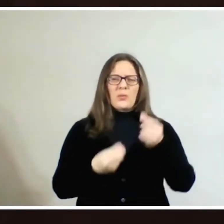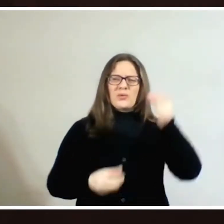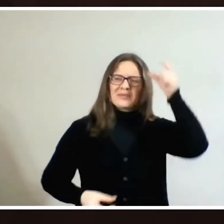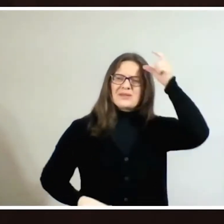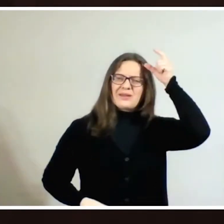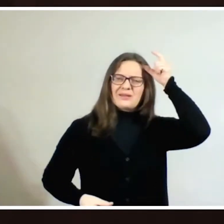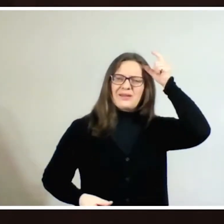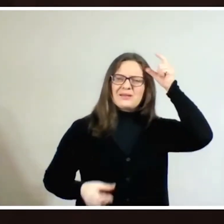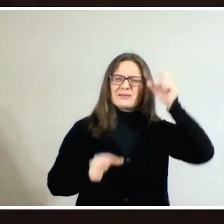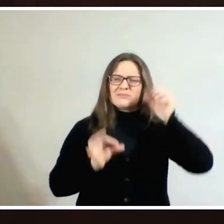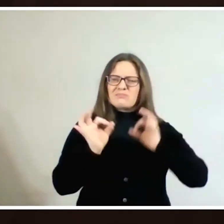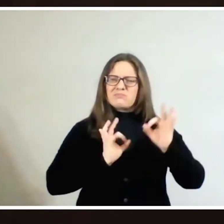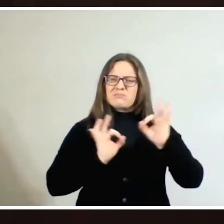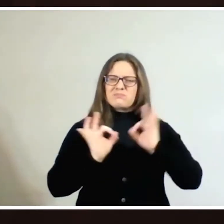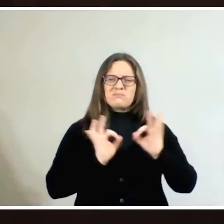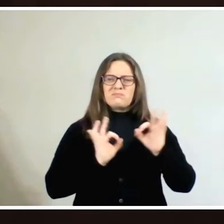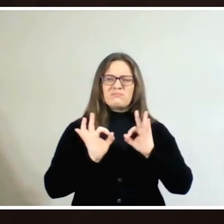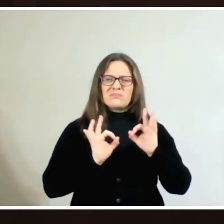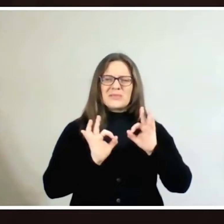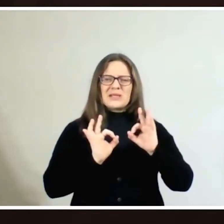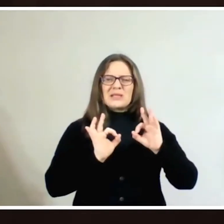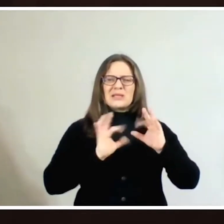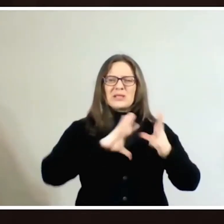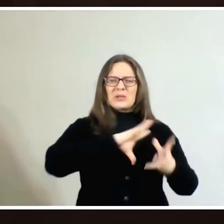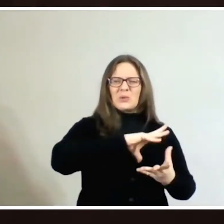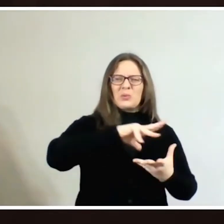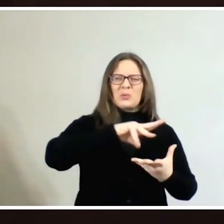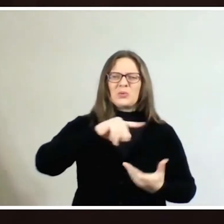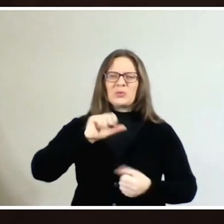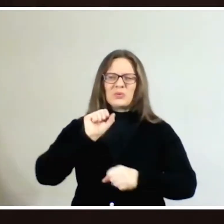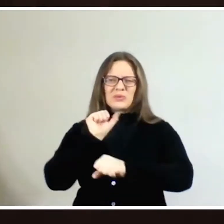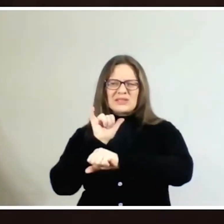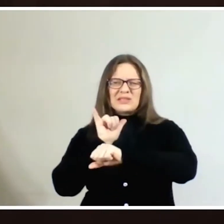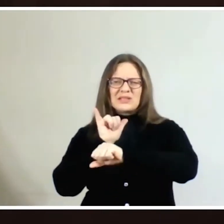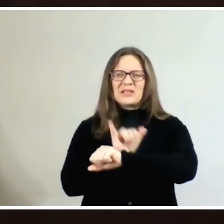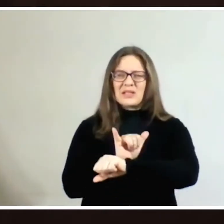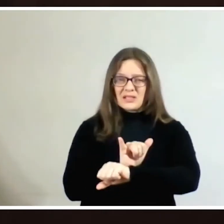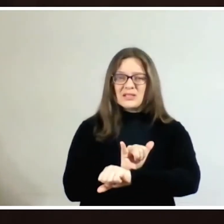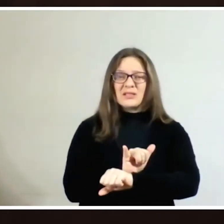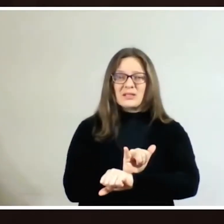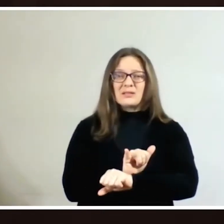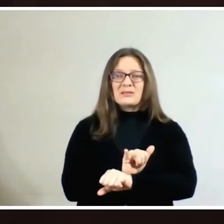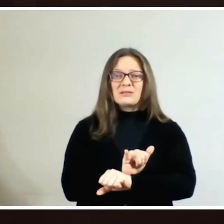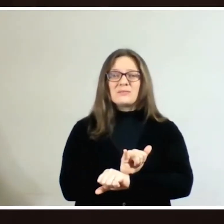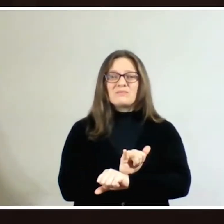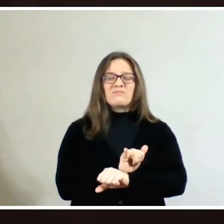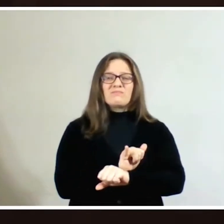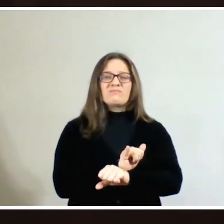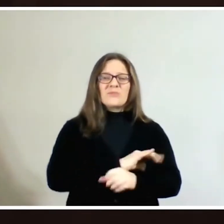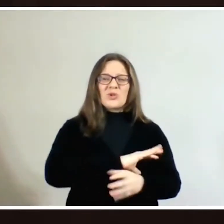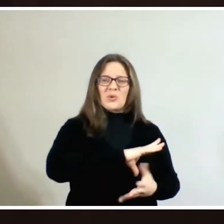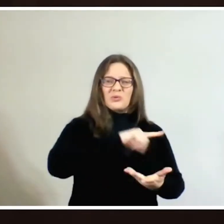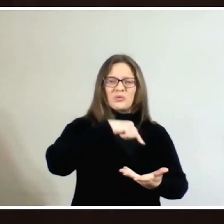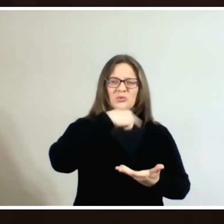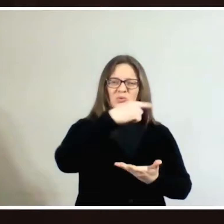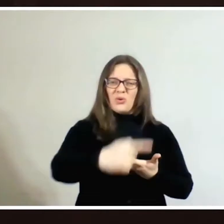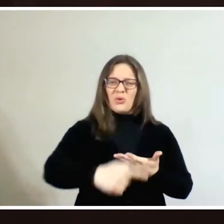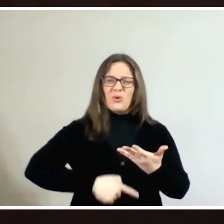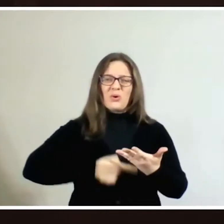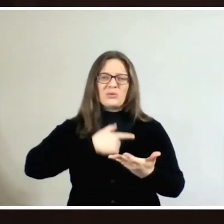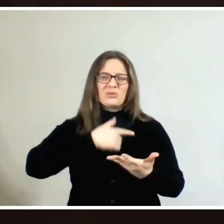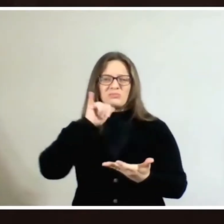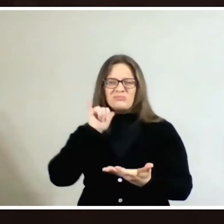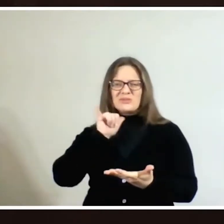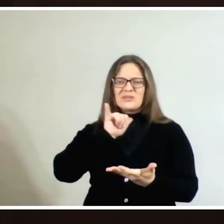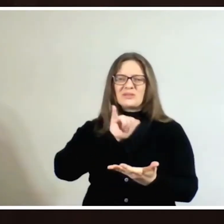do grande sedutor de todo mundo, o enganador, né, do mundo inteiro. Ele quer destruir